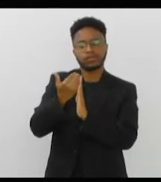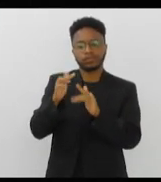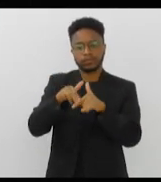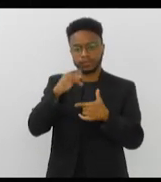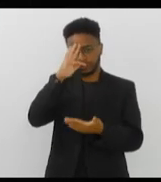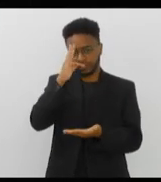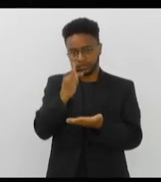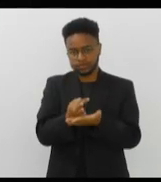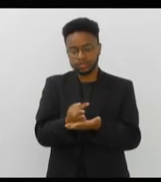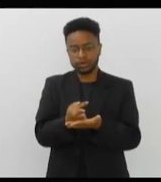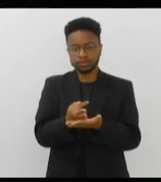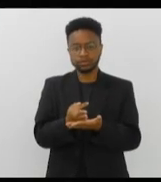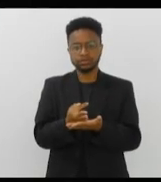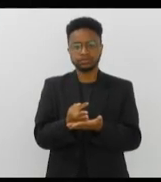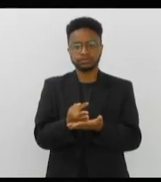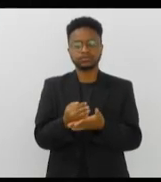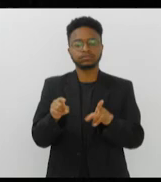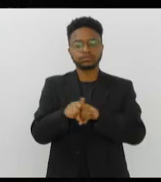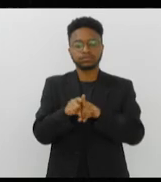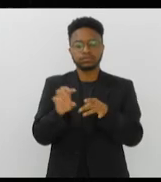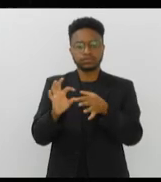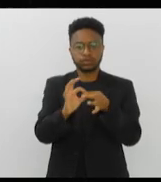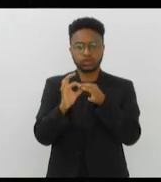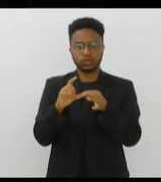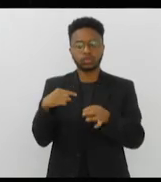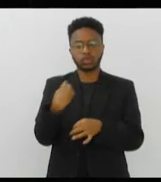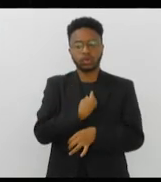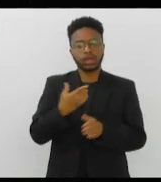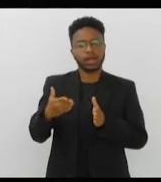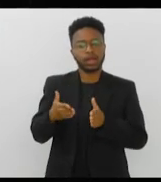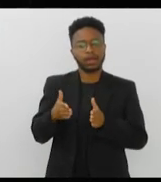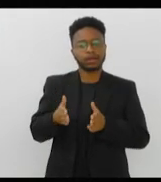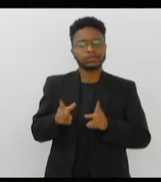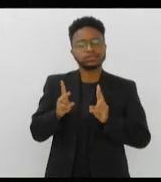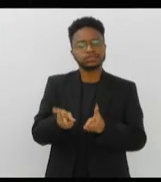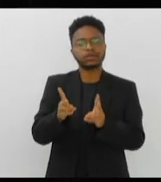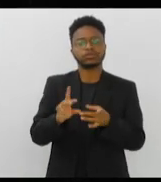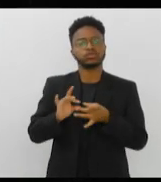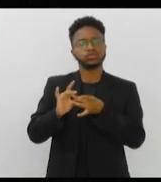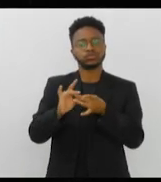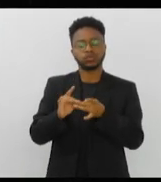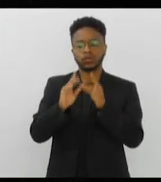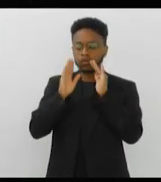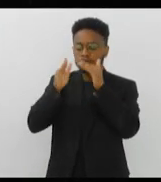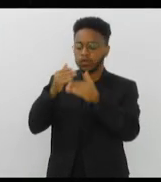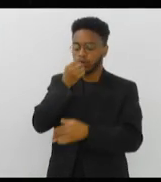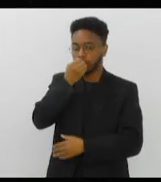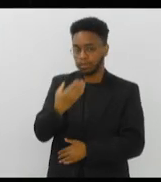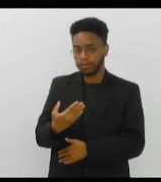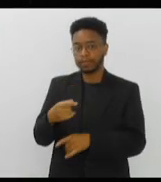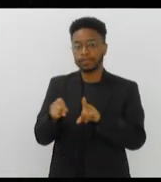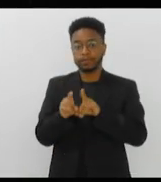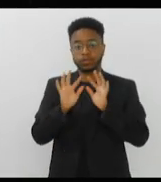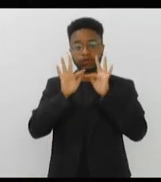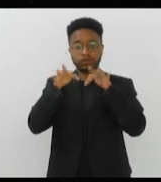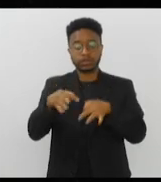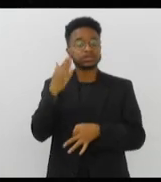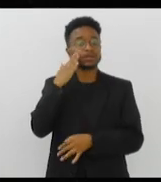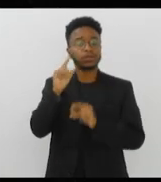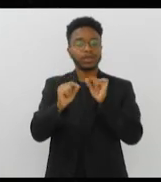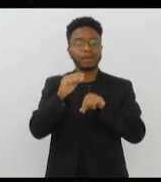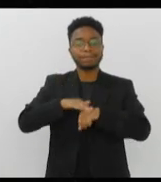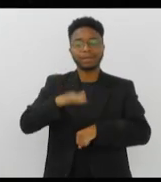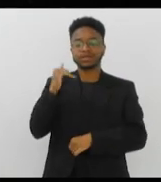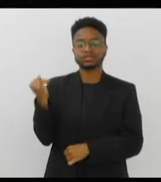árduo e da união, que possamos sempre caminhar juntos, com o coração voltado para o bem, sabendo que, no final, o que mais